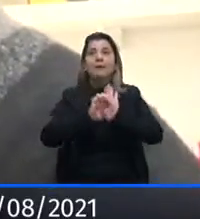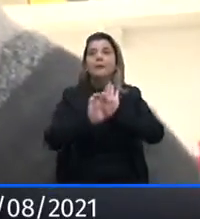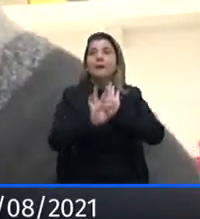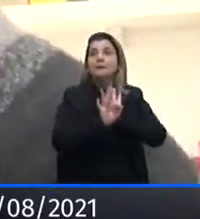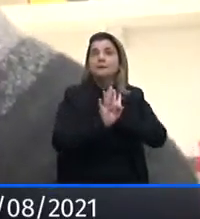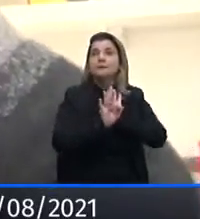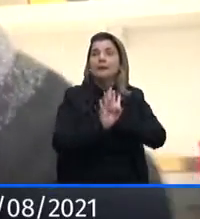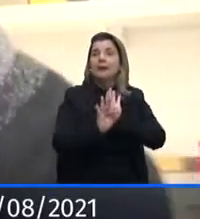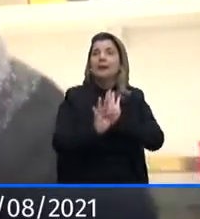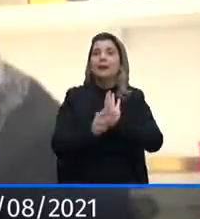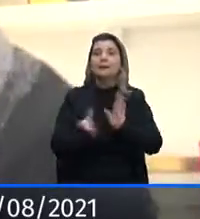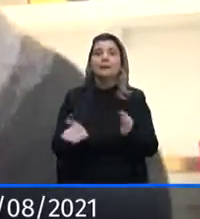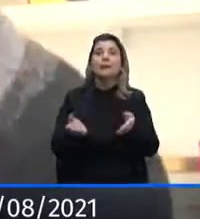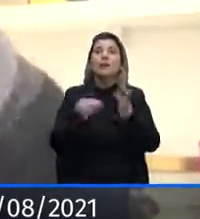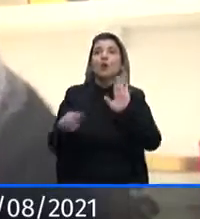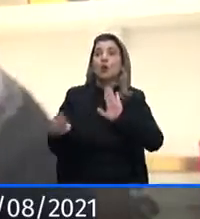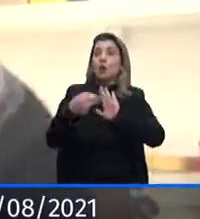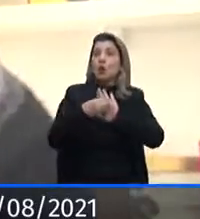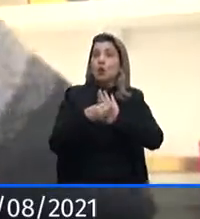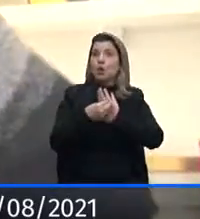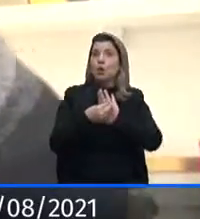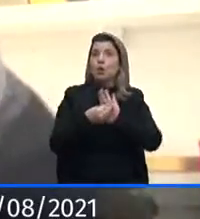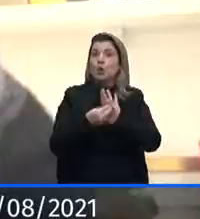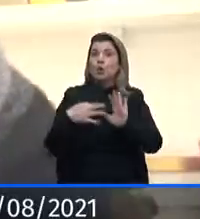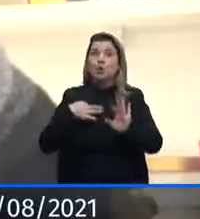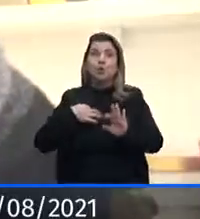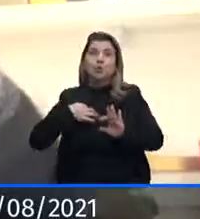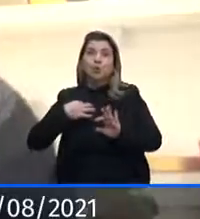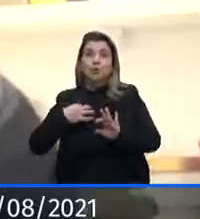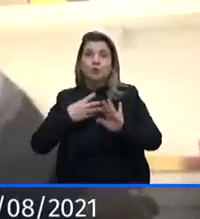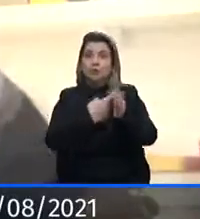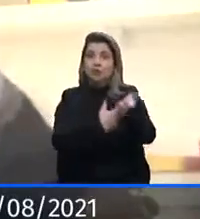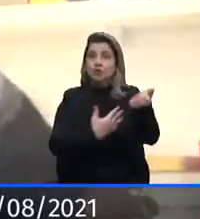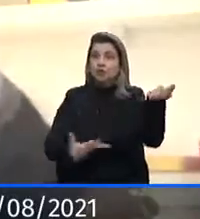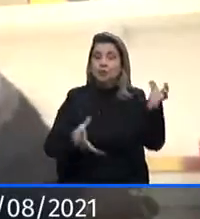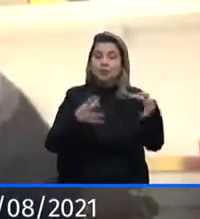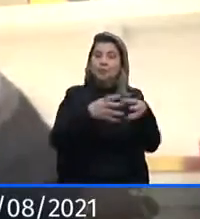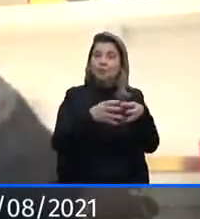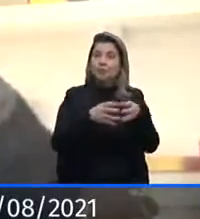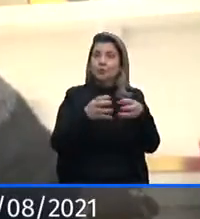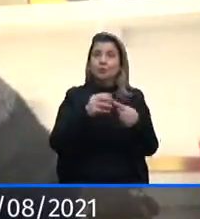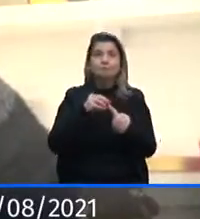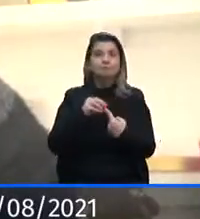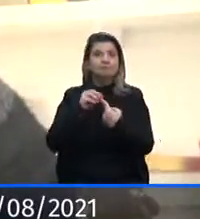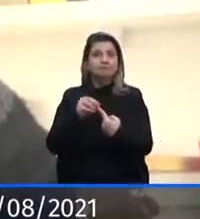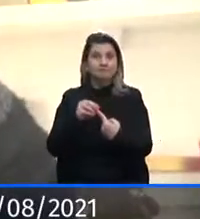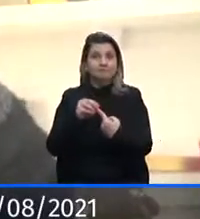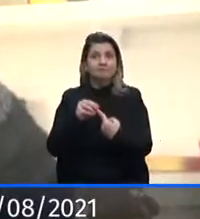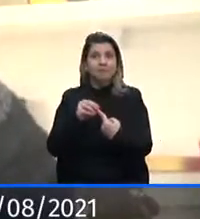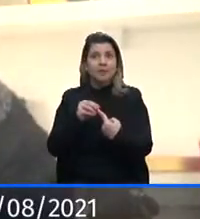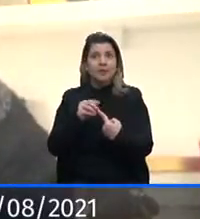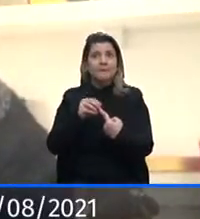inclui o doador regular de sangue nos grupos prioritários para a imunização do vírus influenza